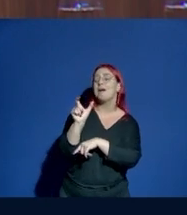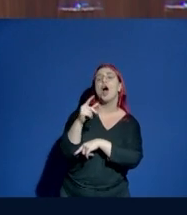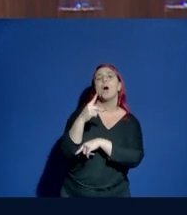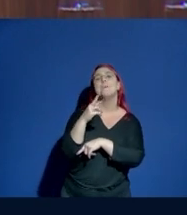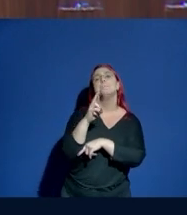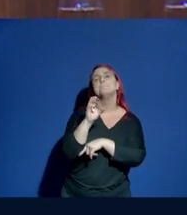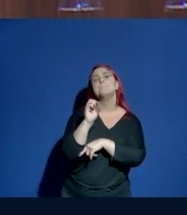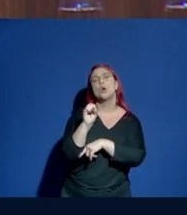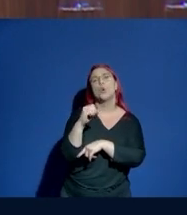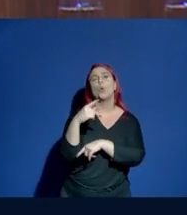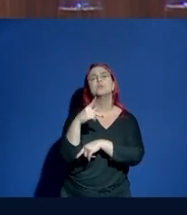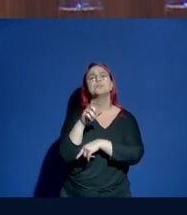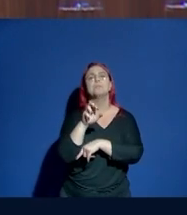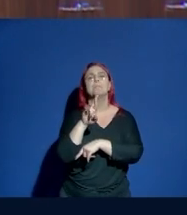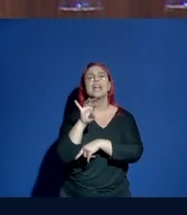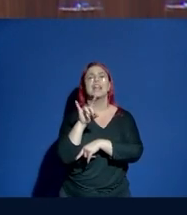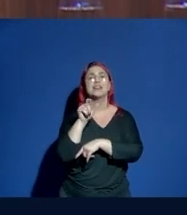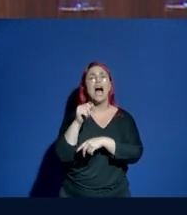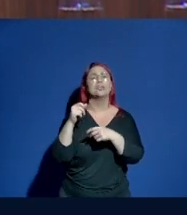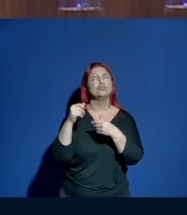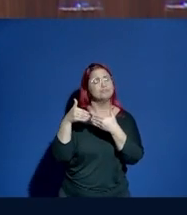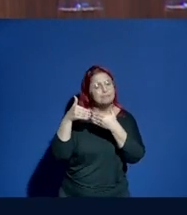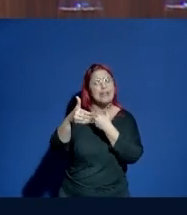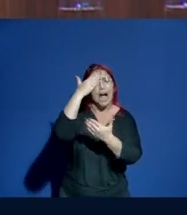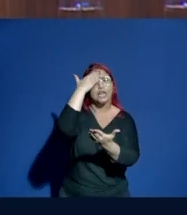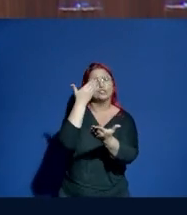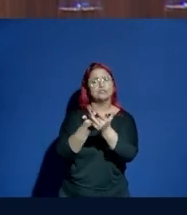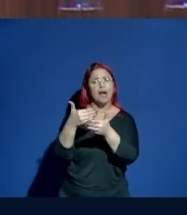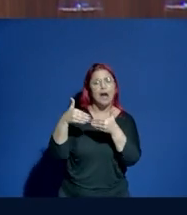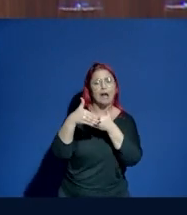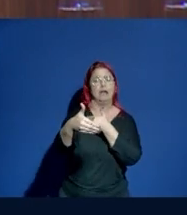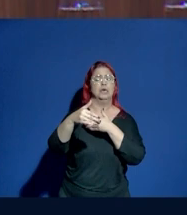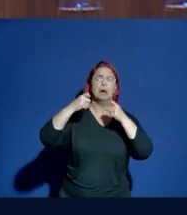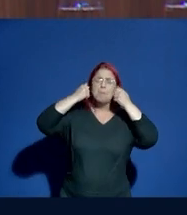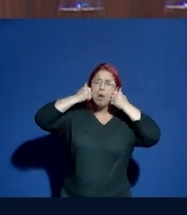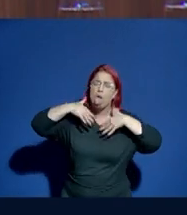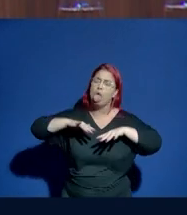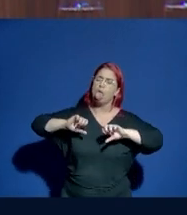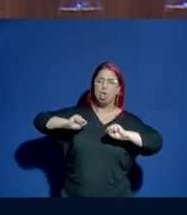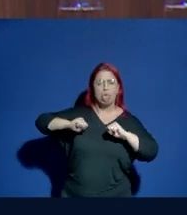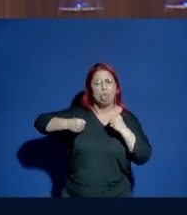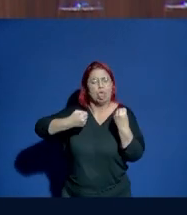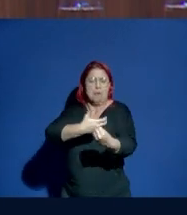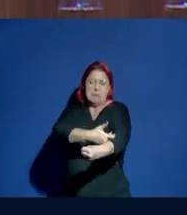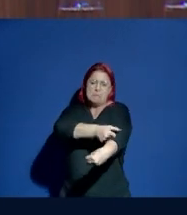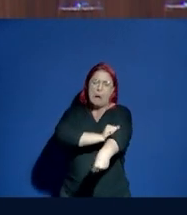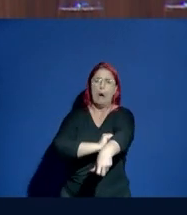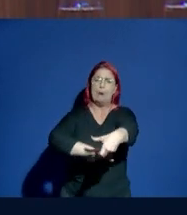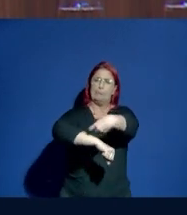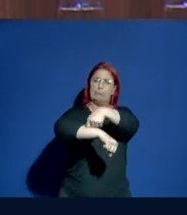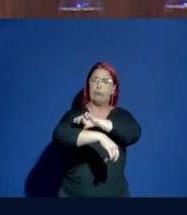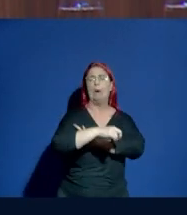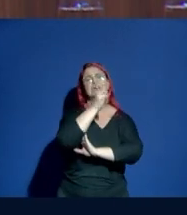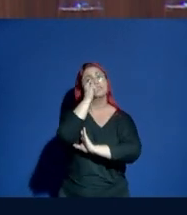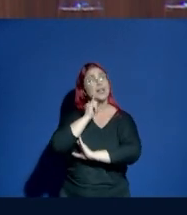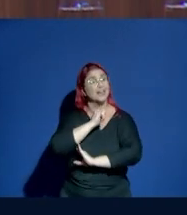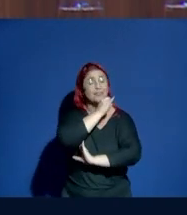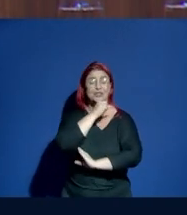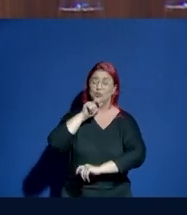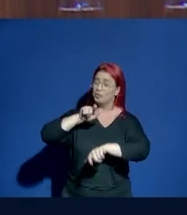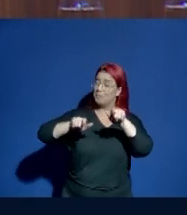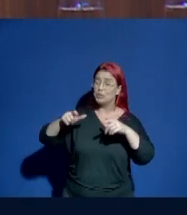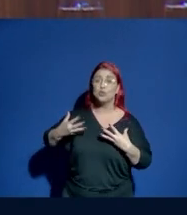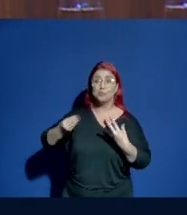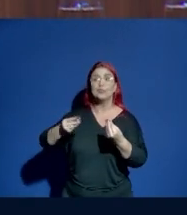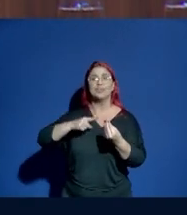essa prosperidade não nasceu por acaso essa Prosperidade que estão muito suor que estou muito calor na mão muito sacrifício de várias famílias